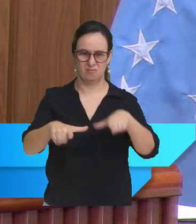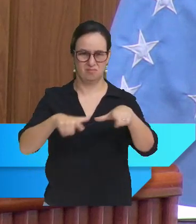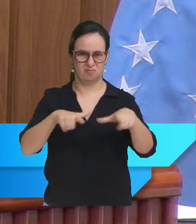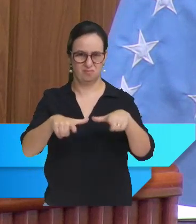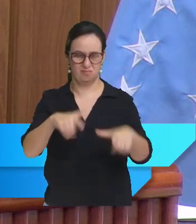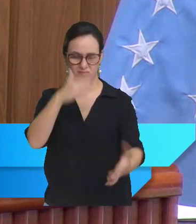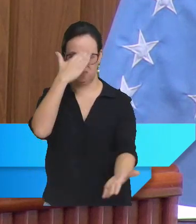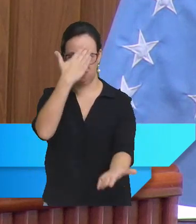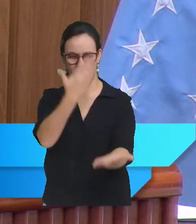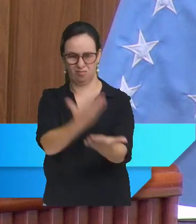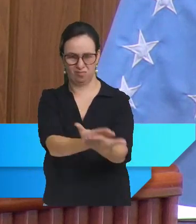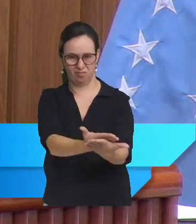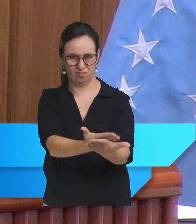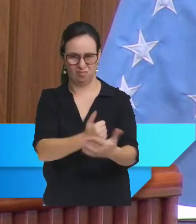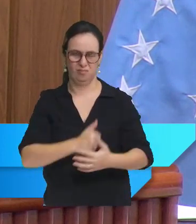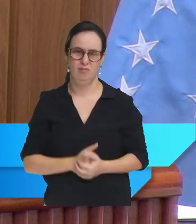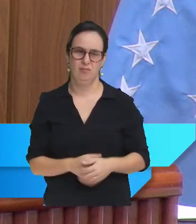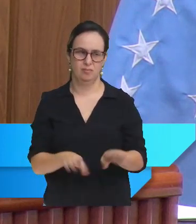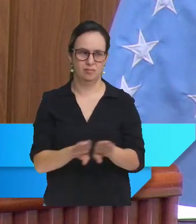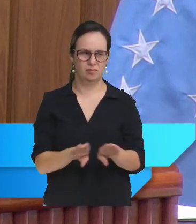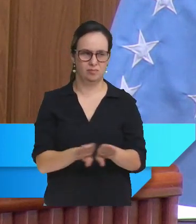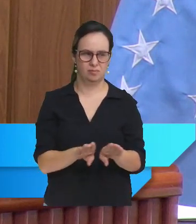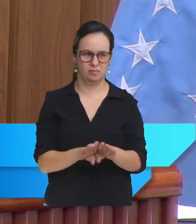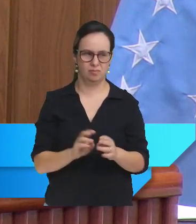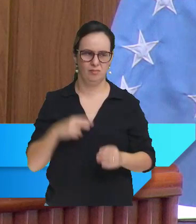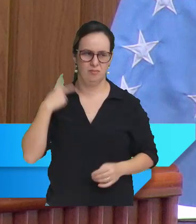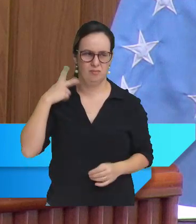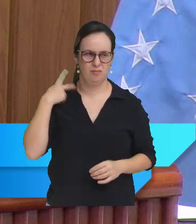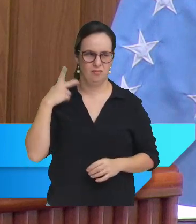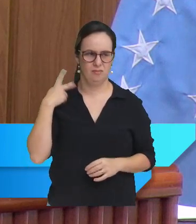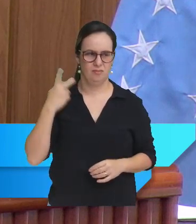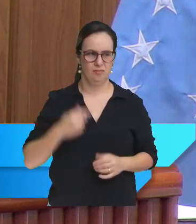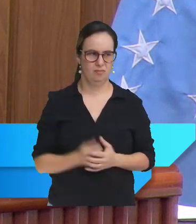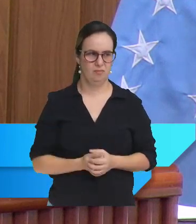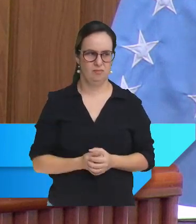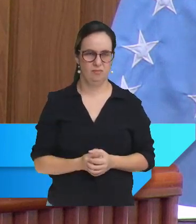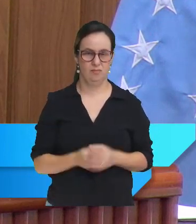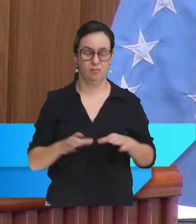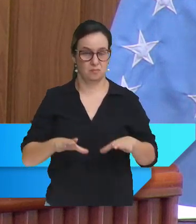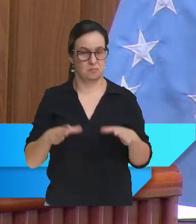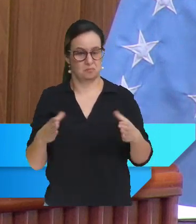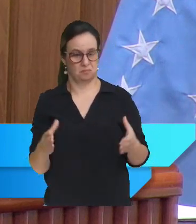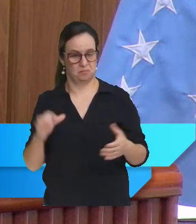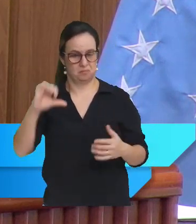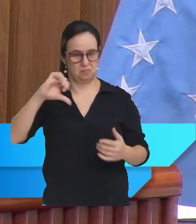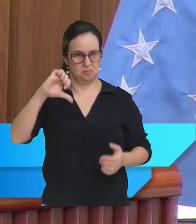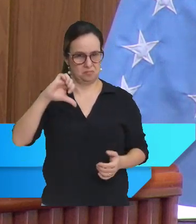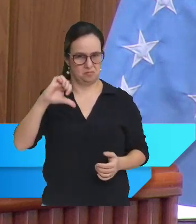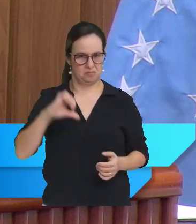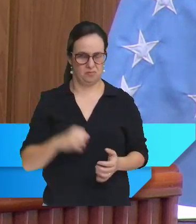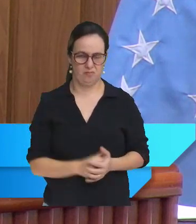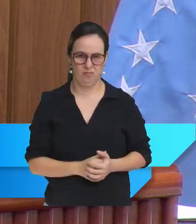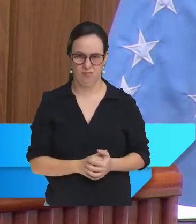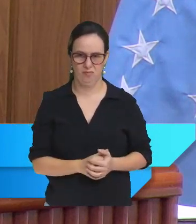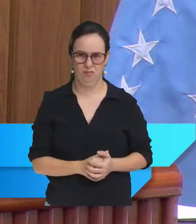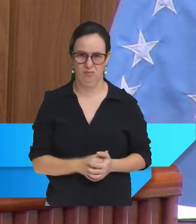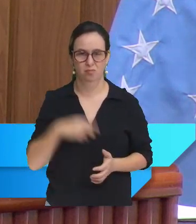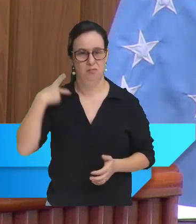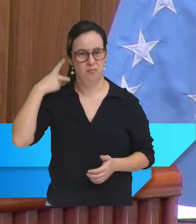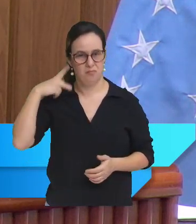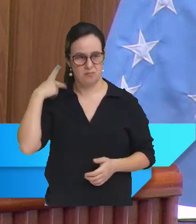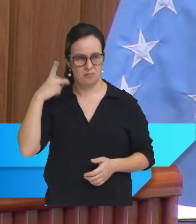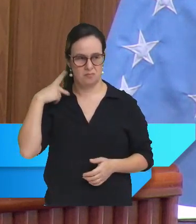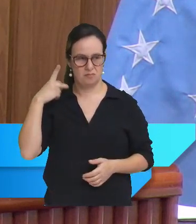secretária, ela também está como procuradora. E onde que é o nó dessa situação? Como procurador,